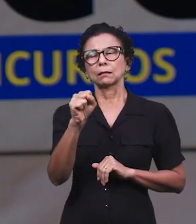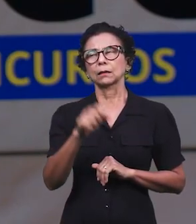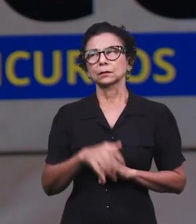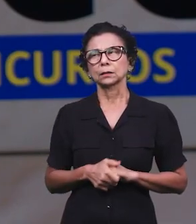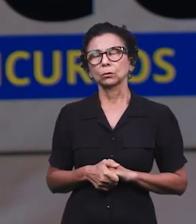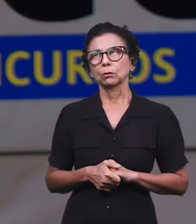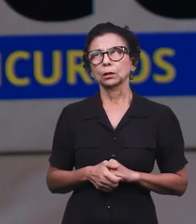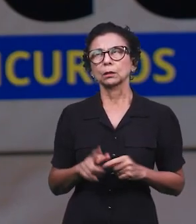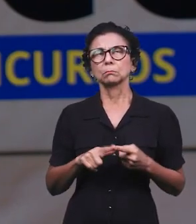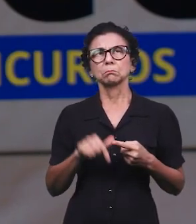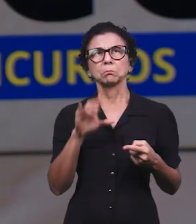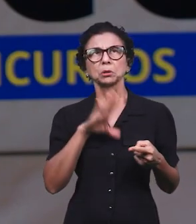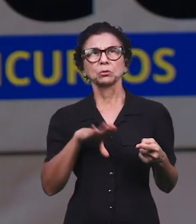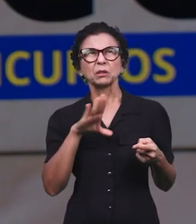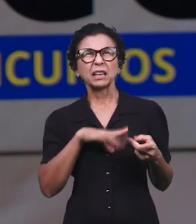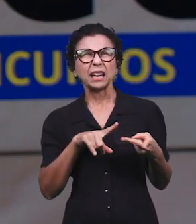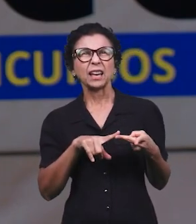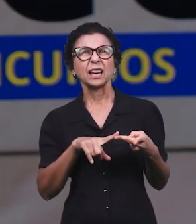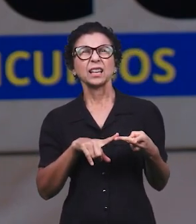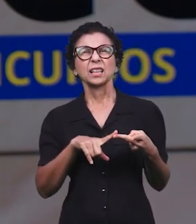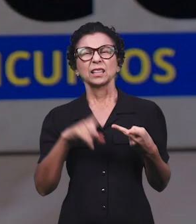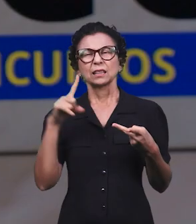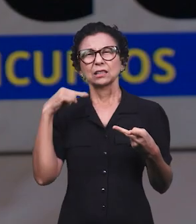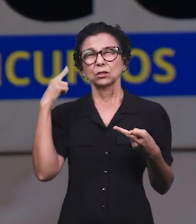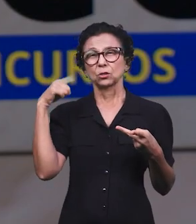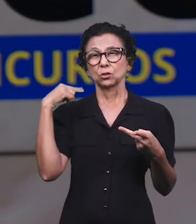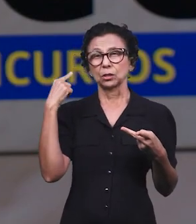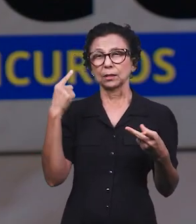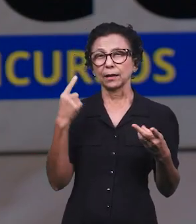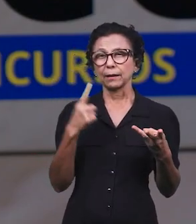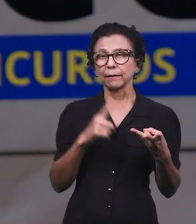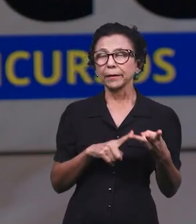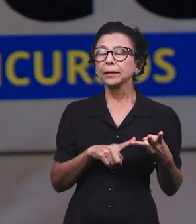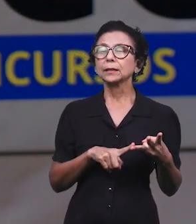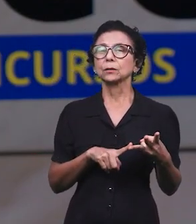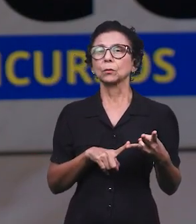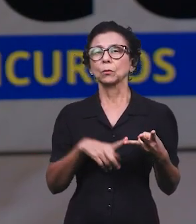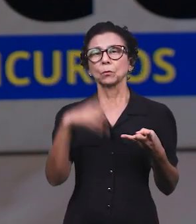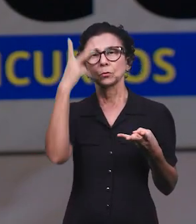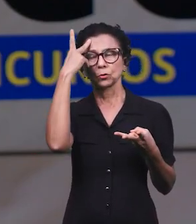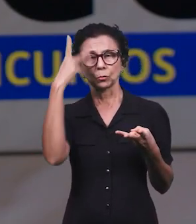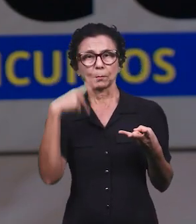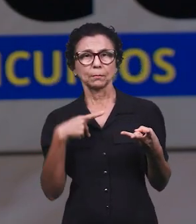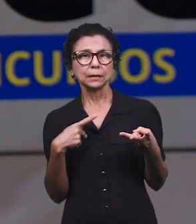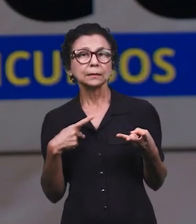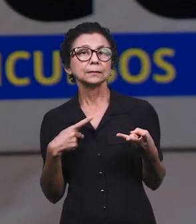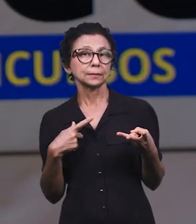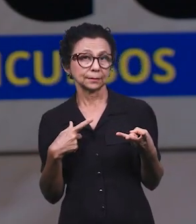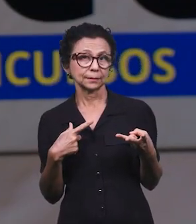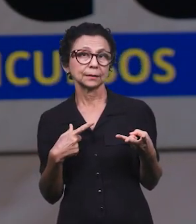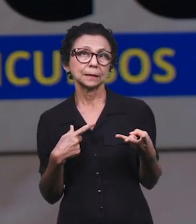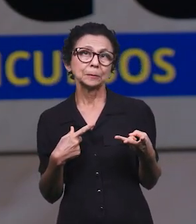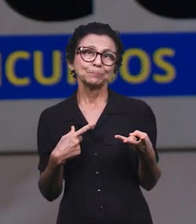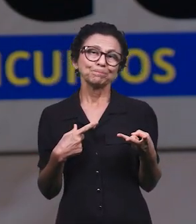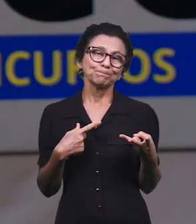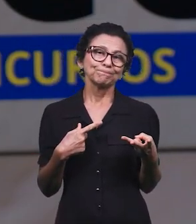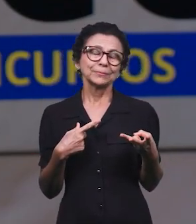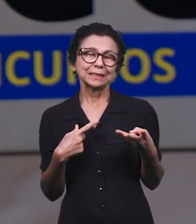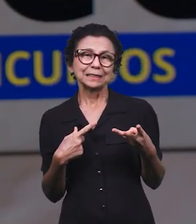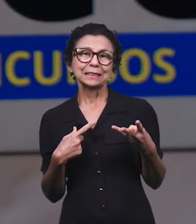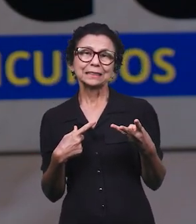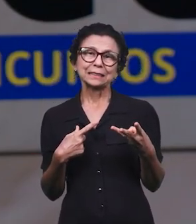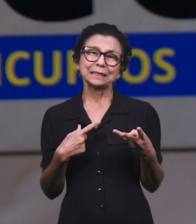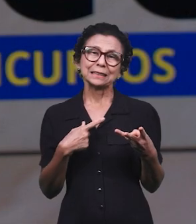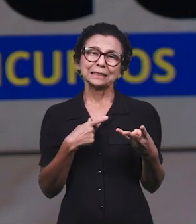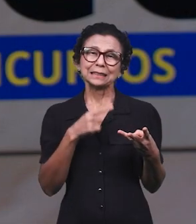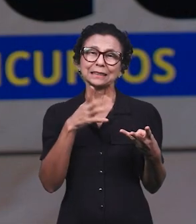português, a parte, às vezes, de direito, tinha algumas partes ali mais humanas, vamos dizer assim, né? Que eu tinha um ritmo um pouco mais